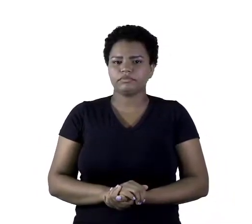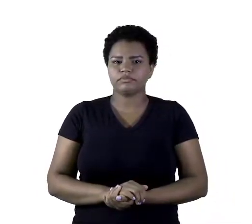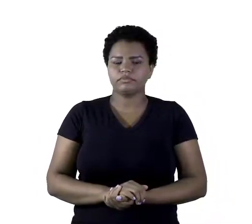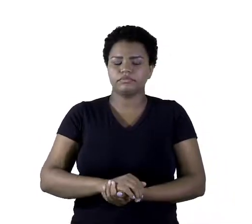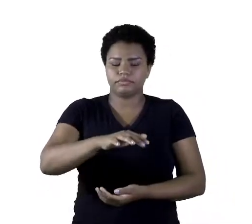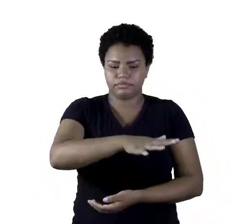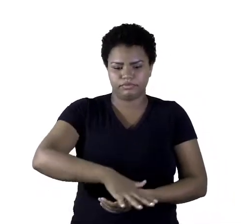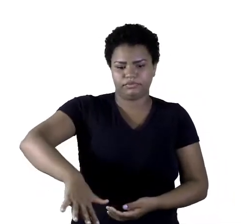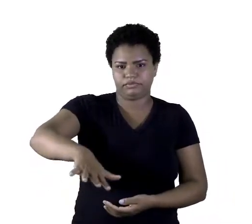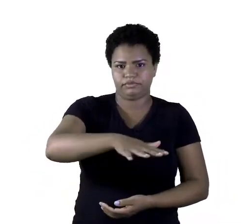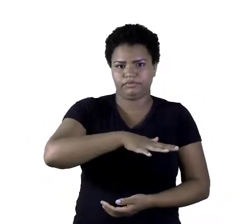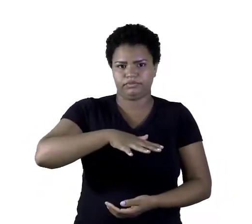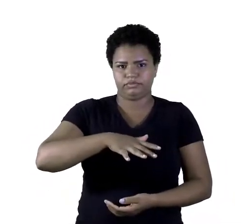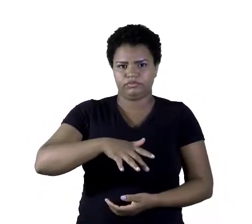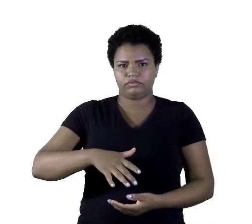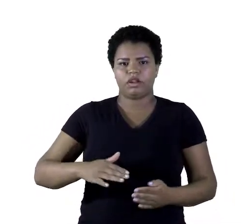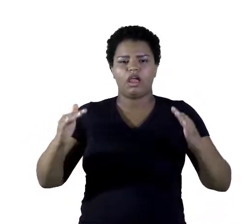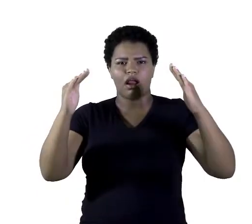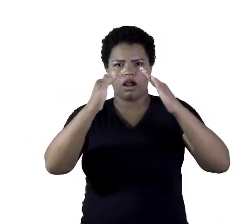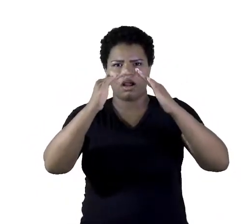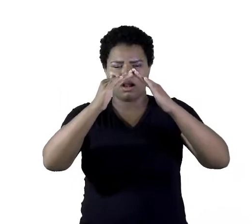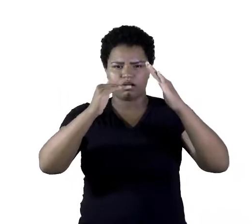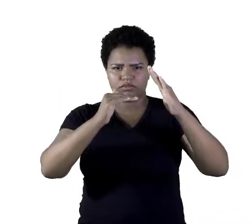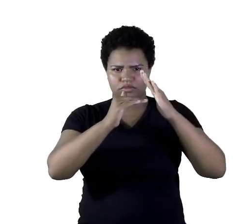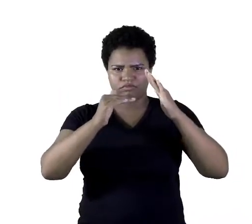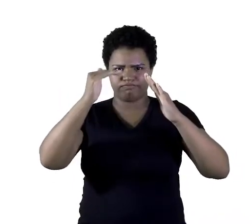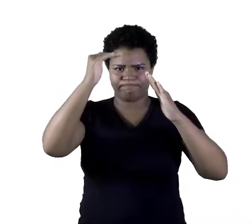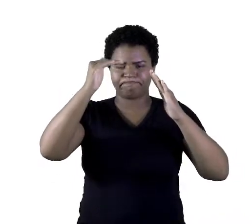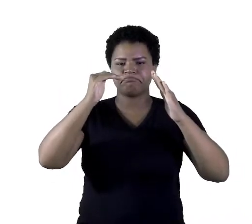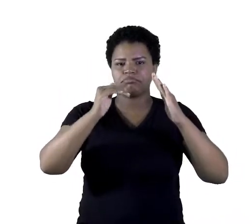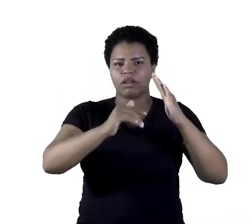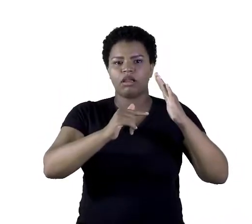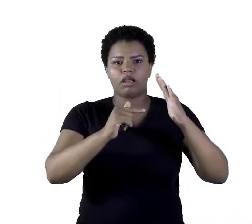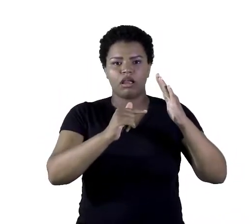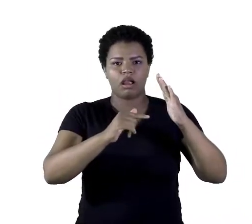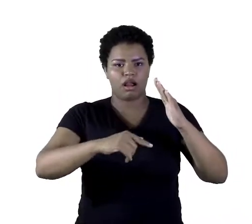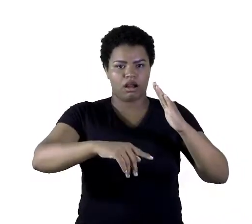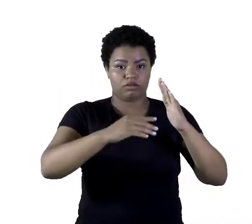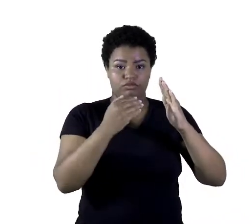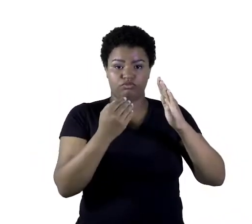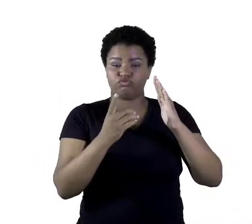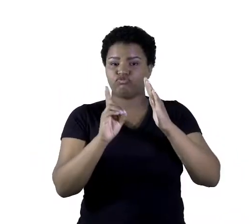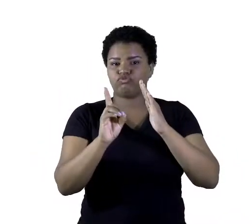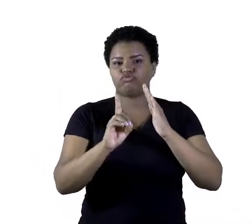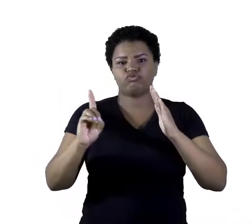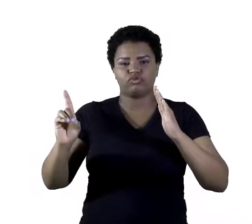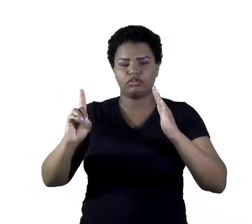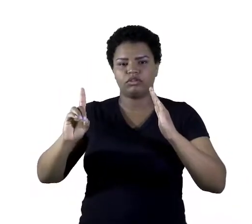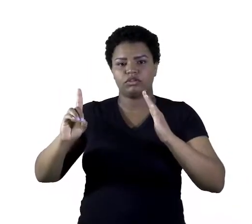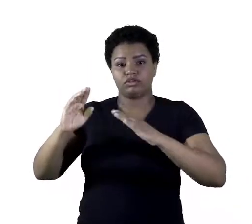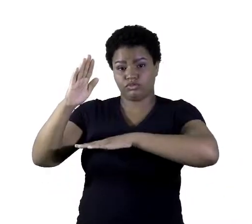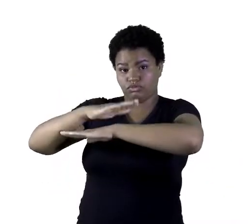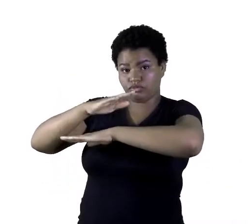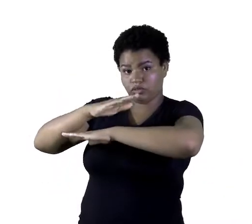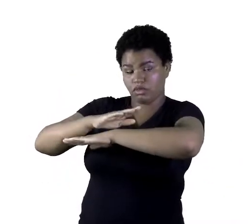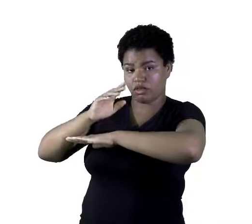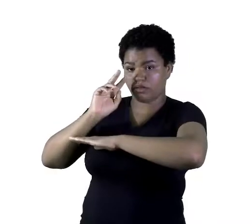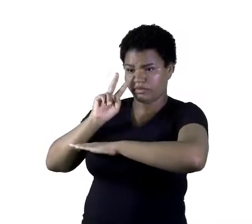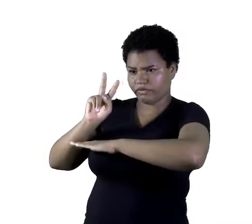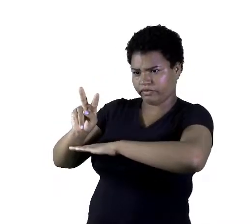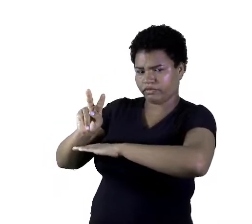Cenário: um sótão à direita, uma janela dando para fora, de onde